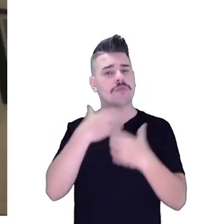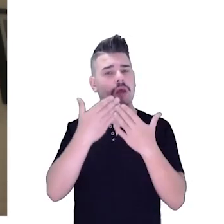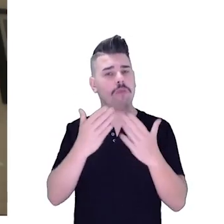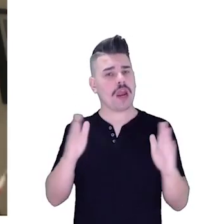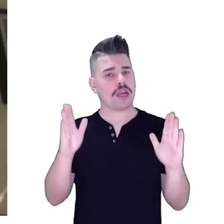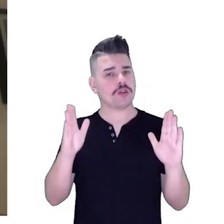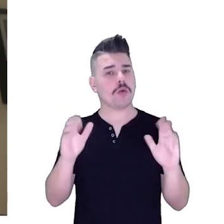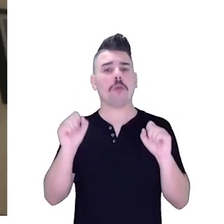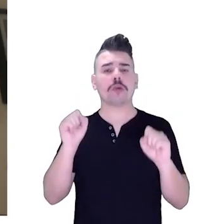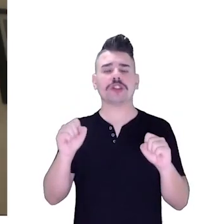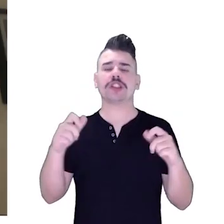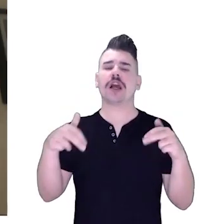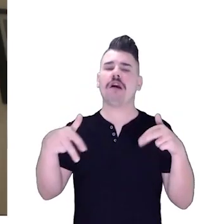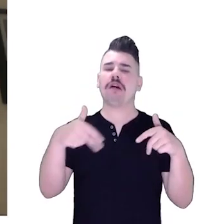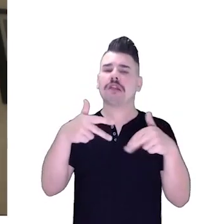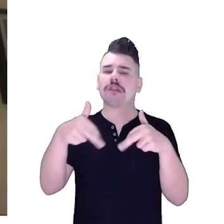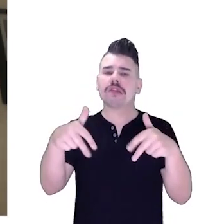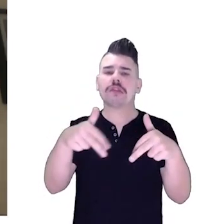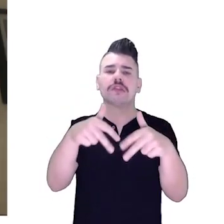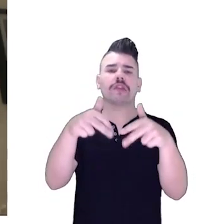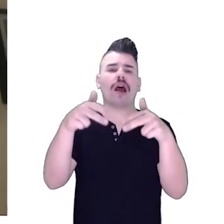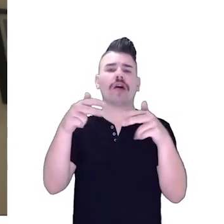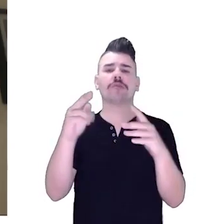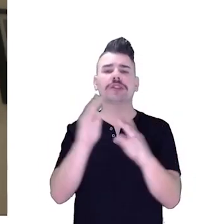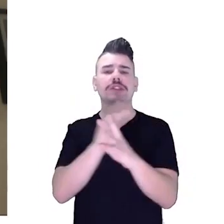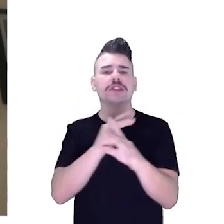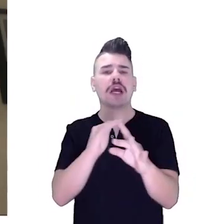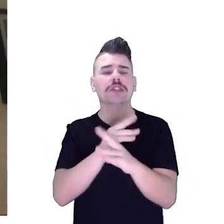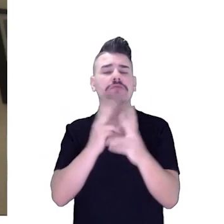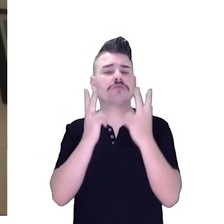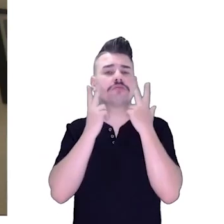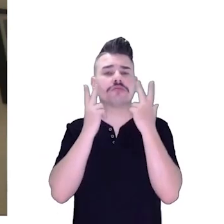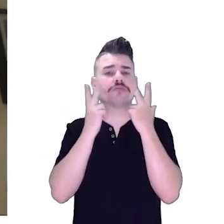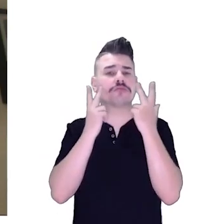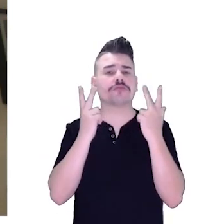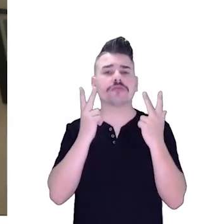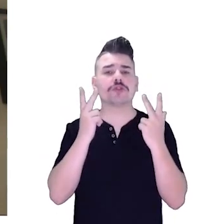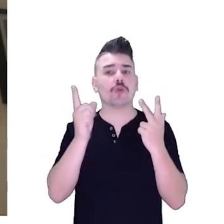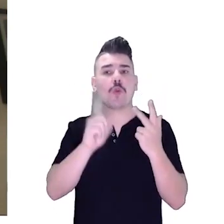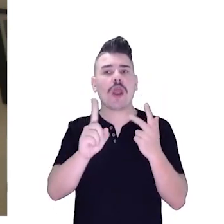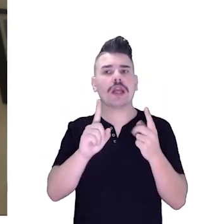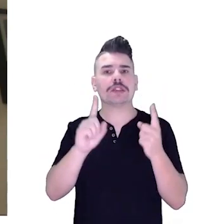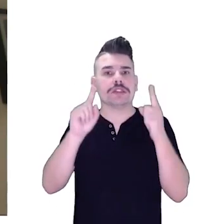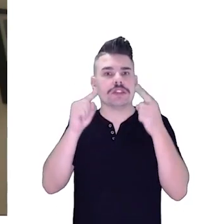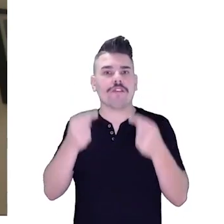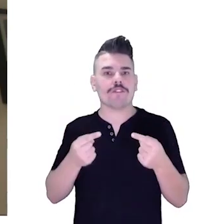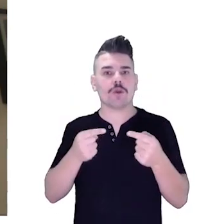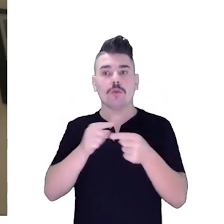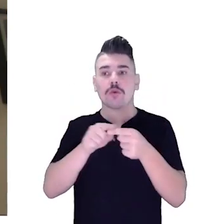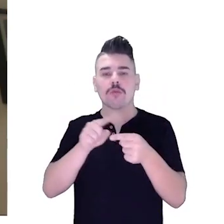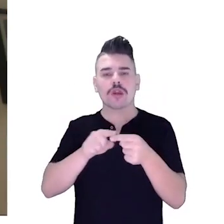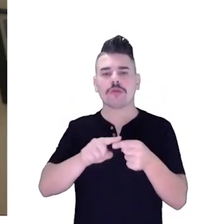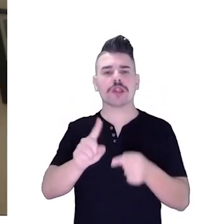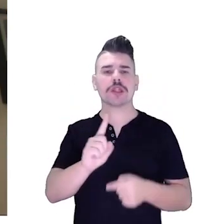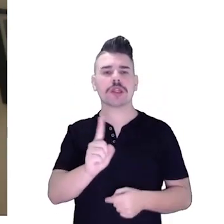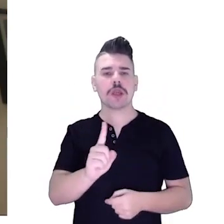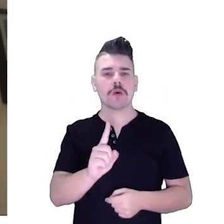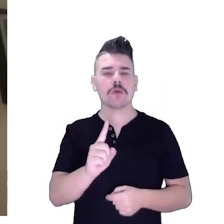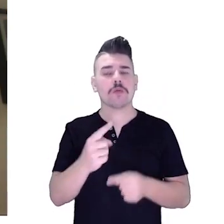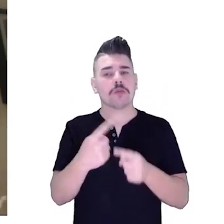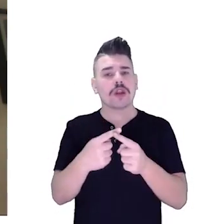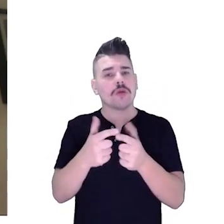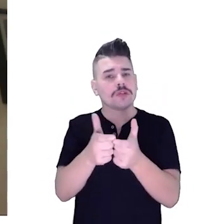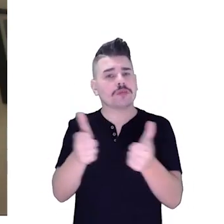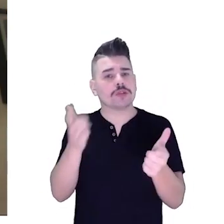se mover pela cidade, né, passar pela cidade não foi um desafio, não foi um problema, e